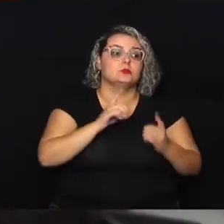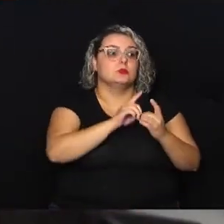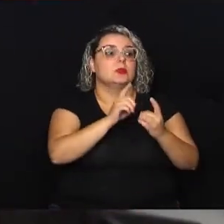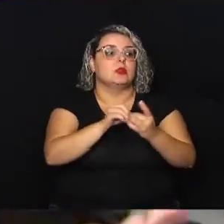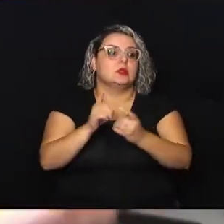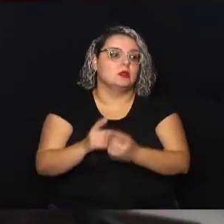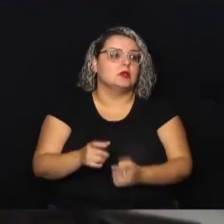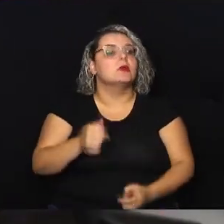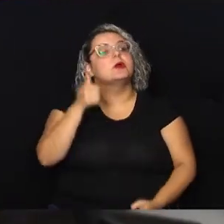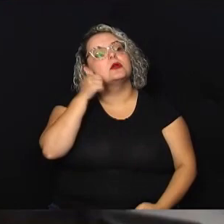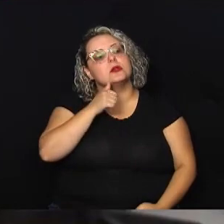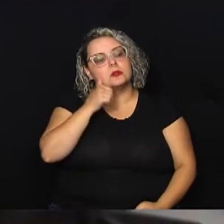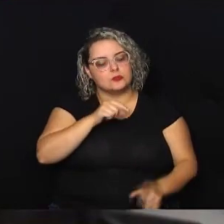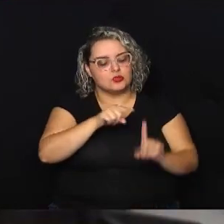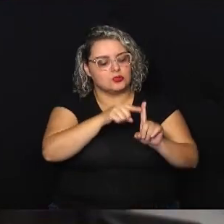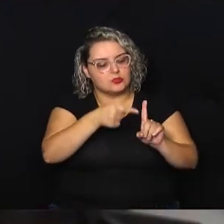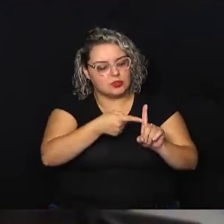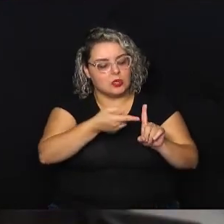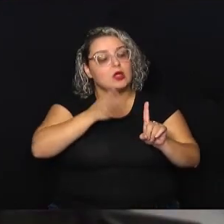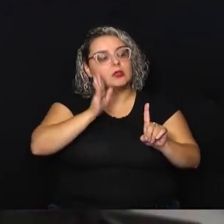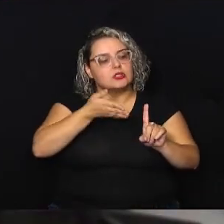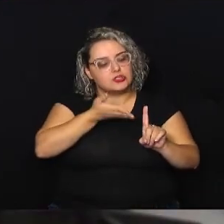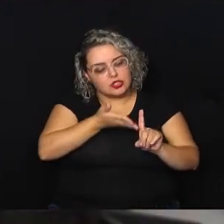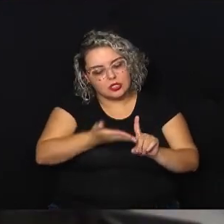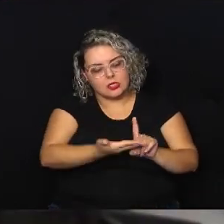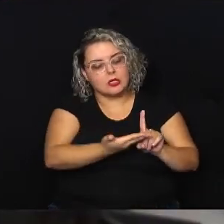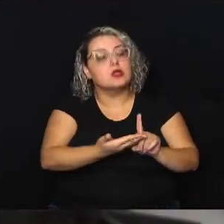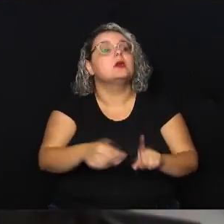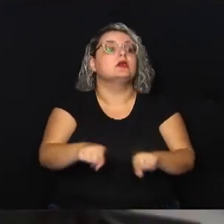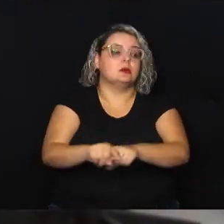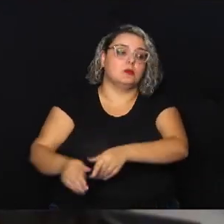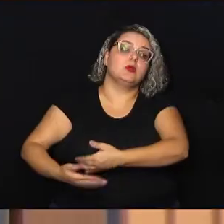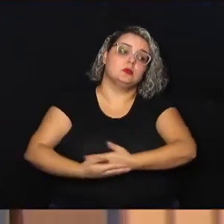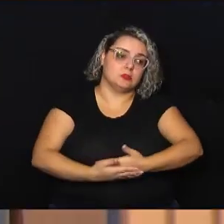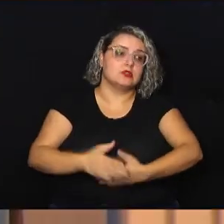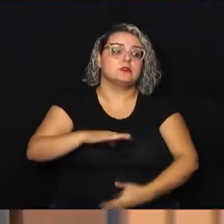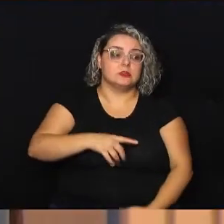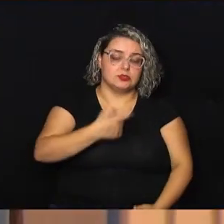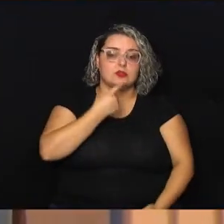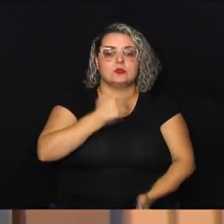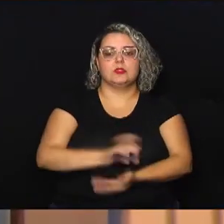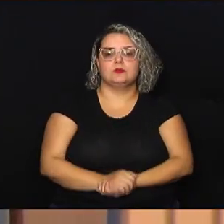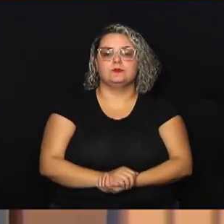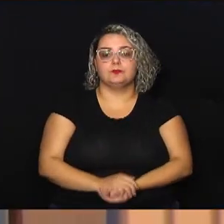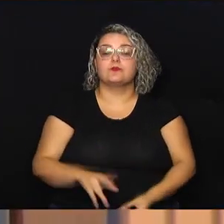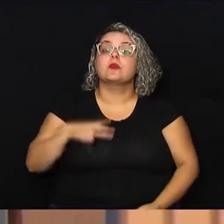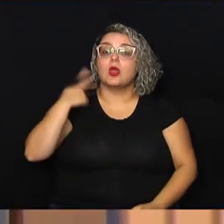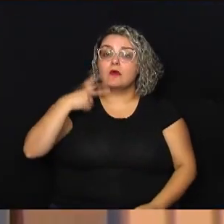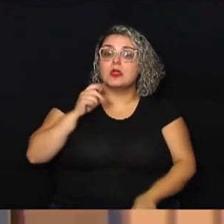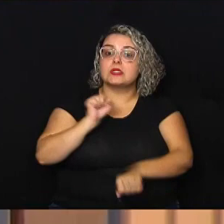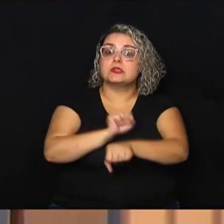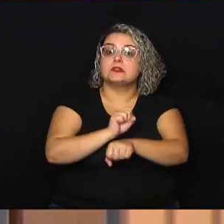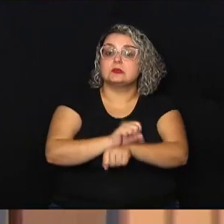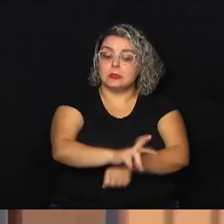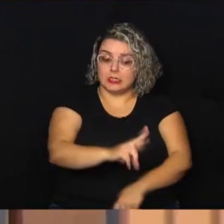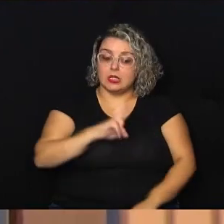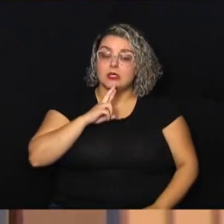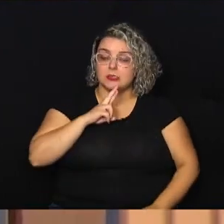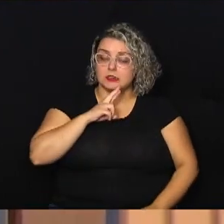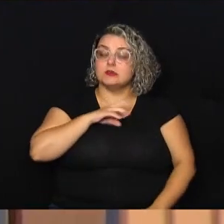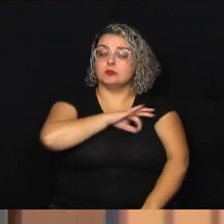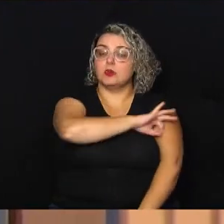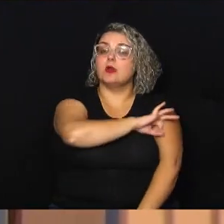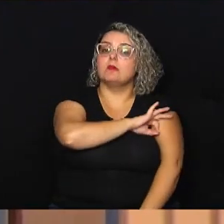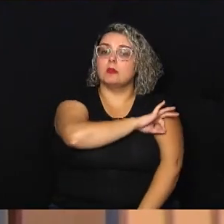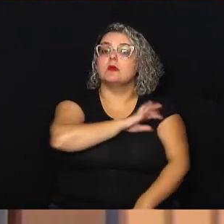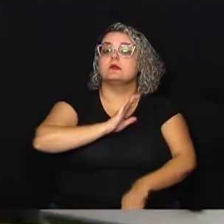as mulheres gestantes, puérperas, quanto os recém-nascidos na cidade de Campinas. A parlamentar aguarda o retorno da Prefeitura para